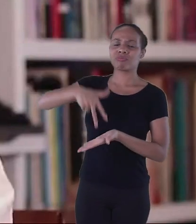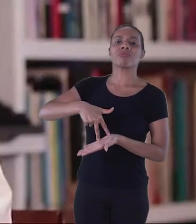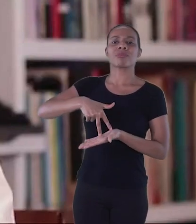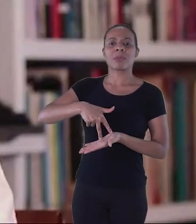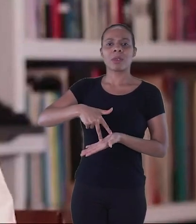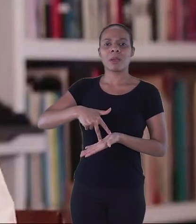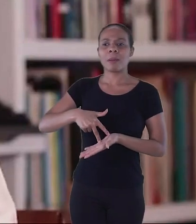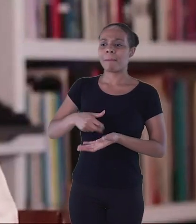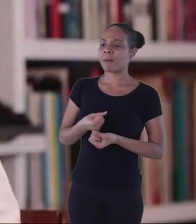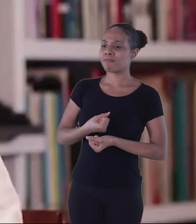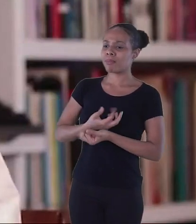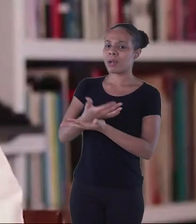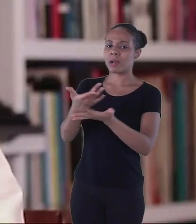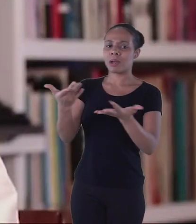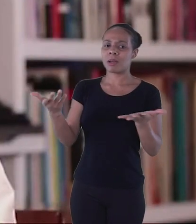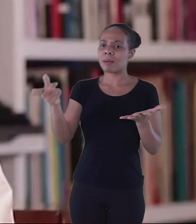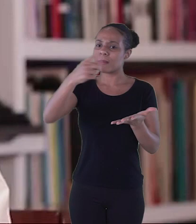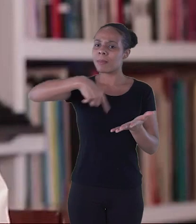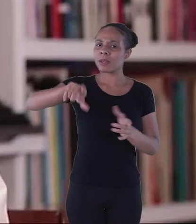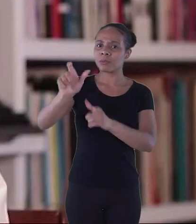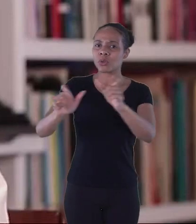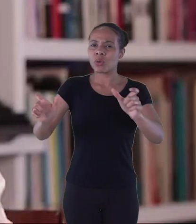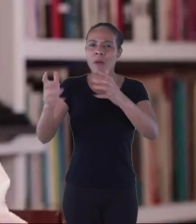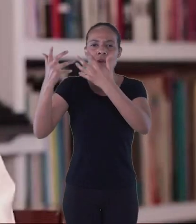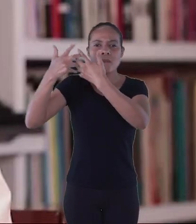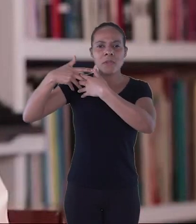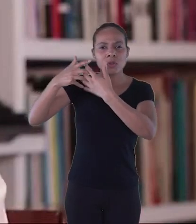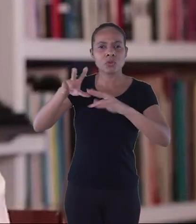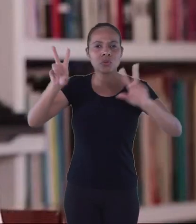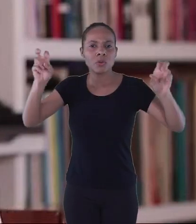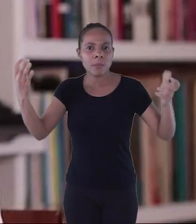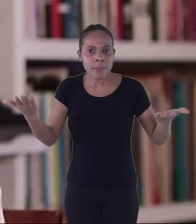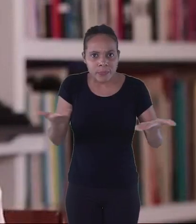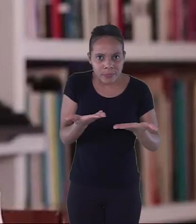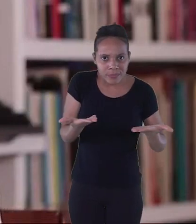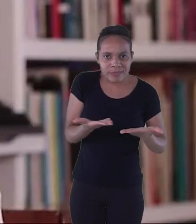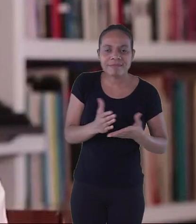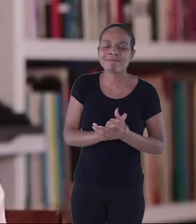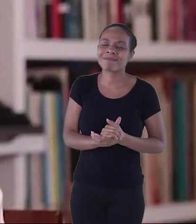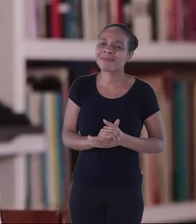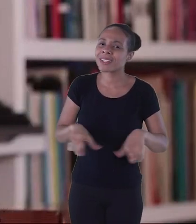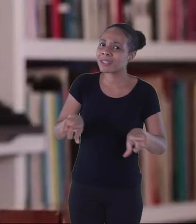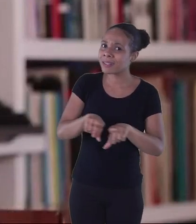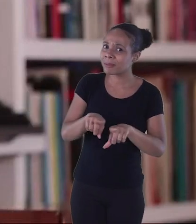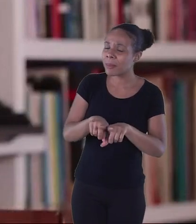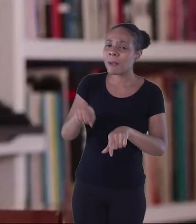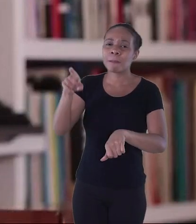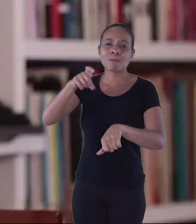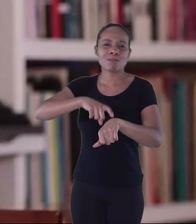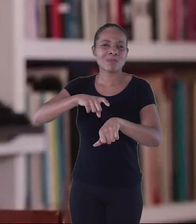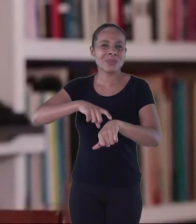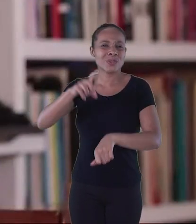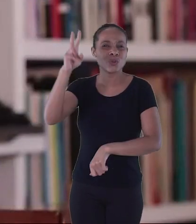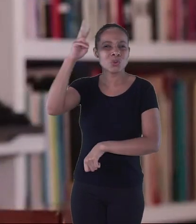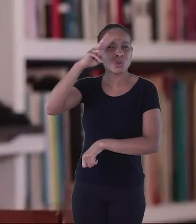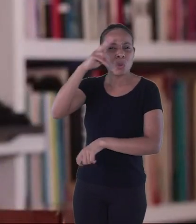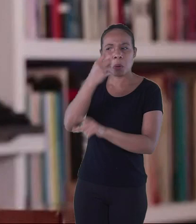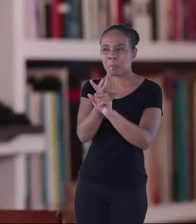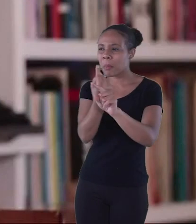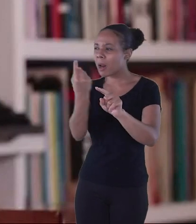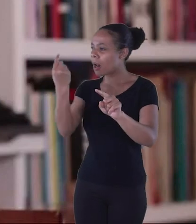integração com o momento histórico brasileiro na forma dos seus vários livros que você